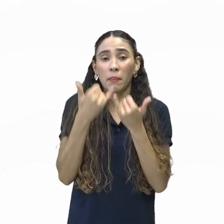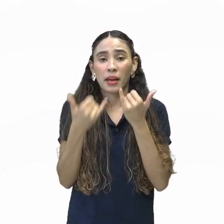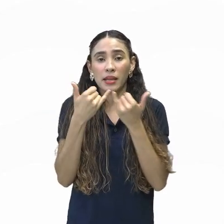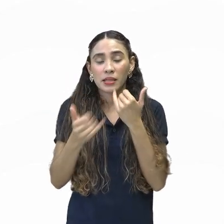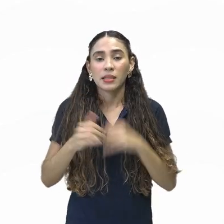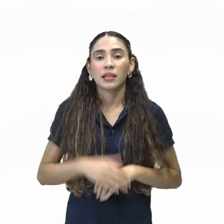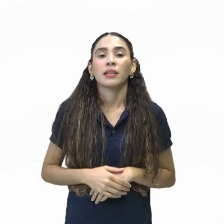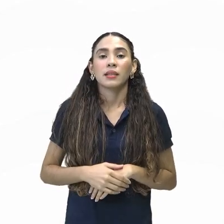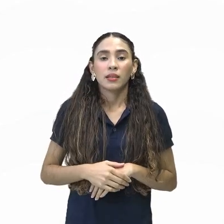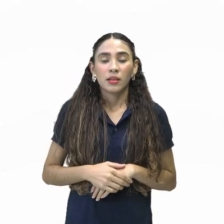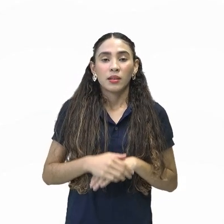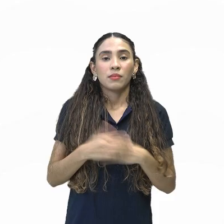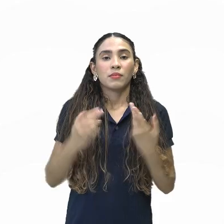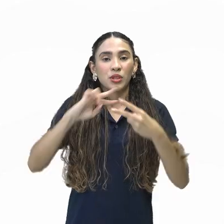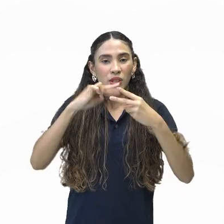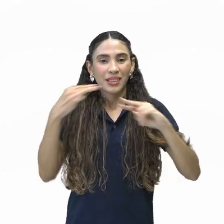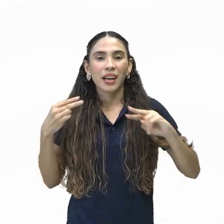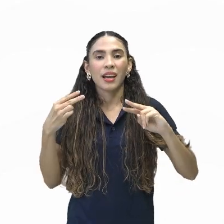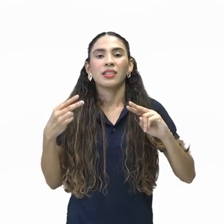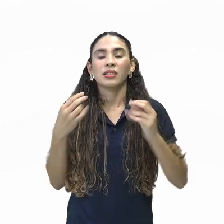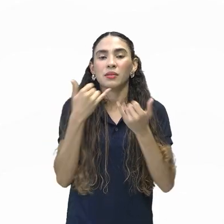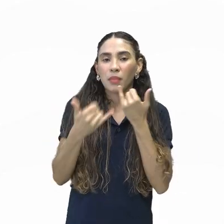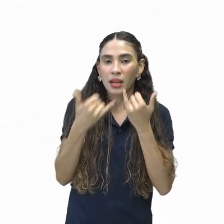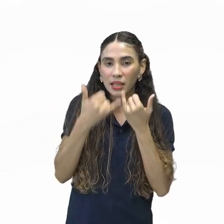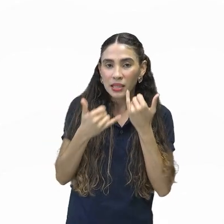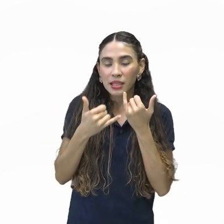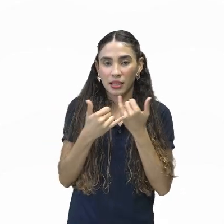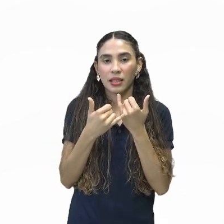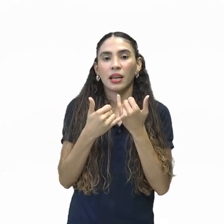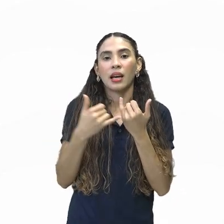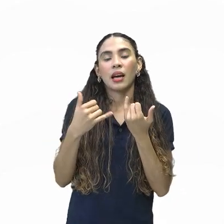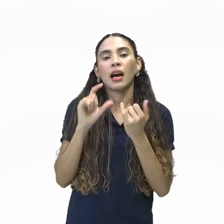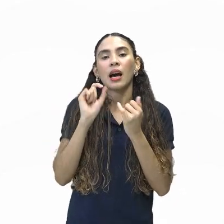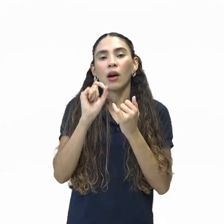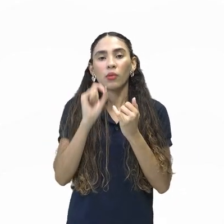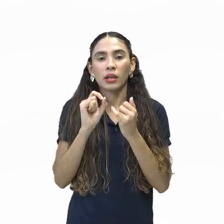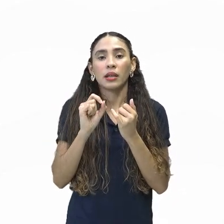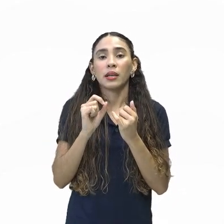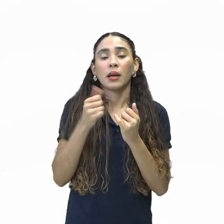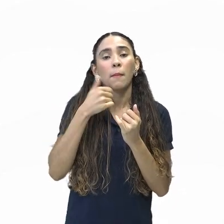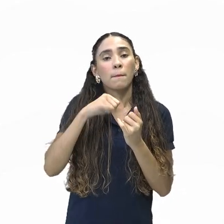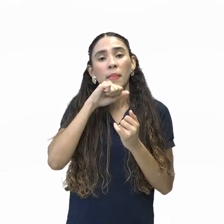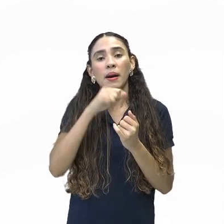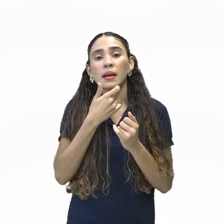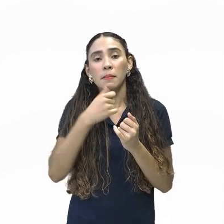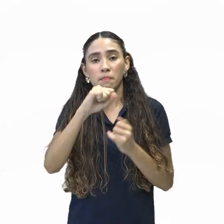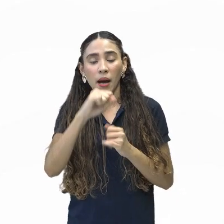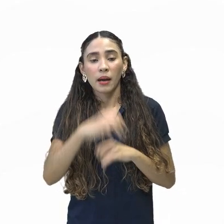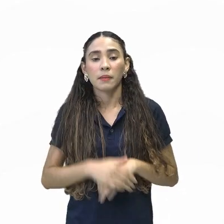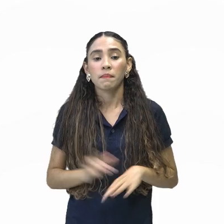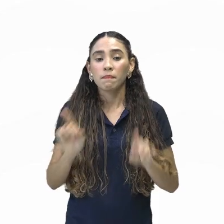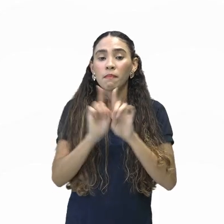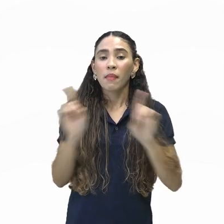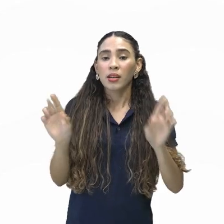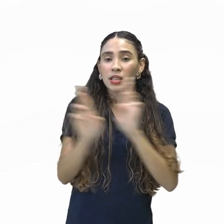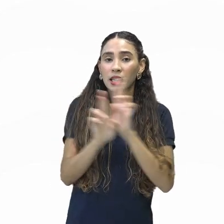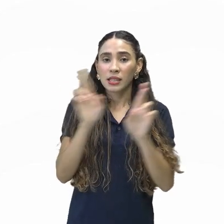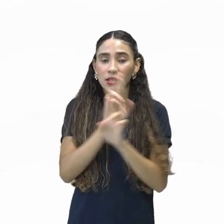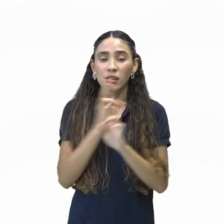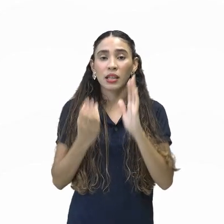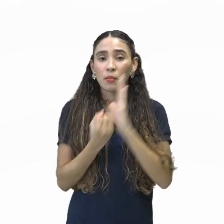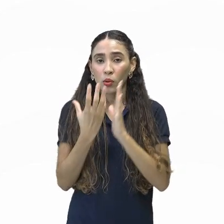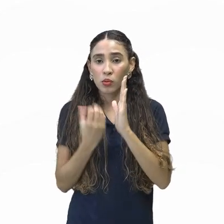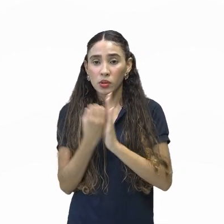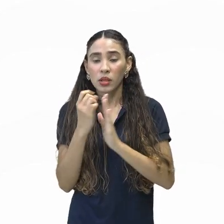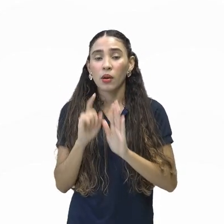semelhantes, né, características genéticas semelhantes ao dos seus ancestrais. Relacionado à